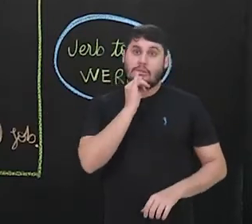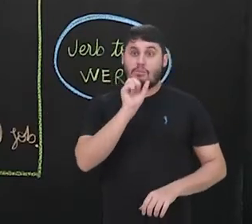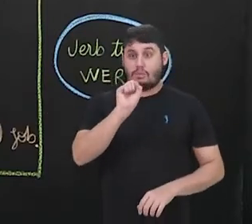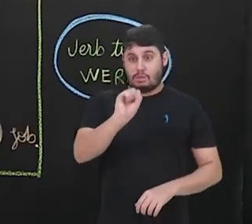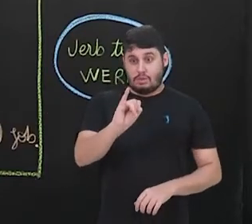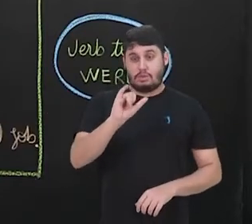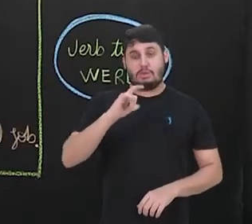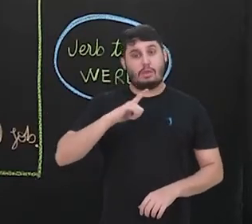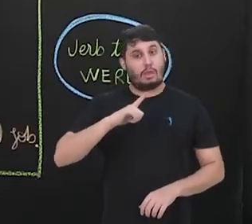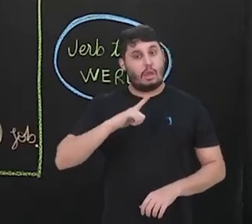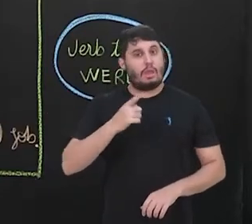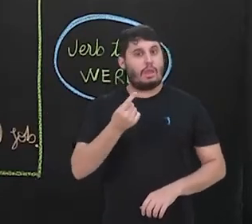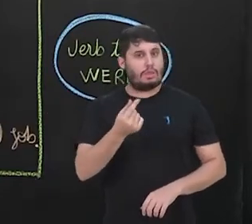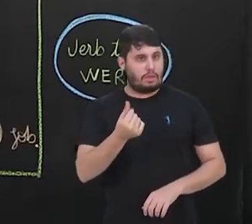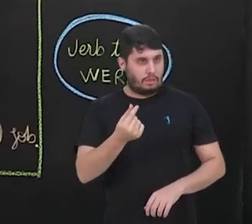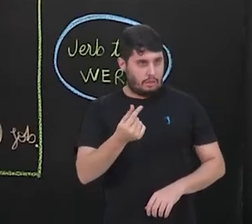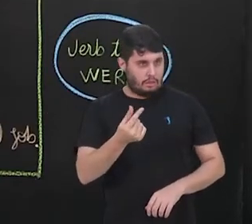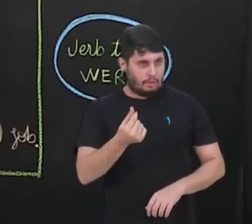have money.